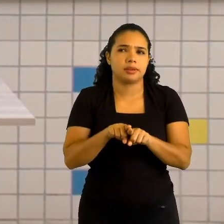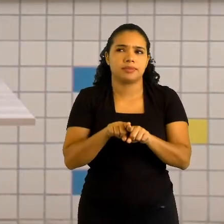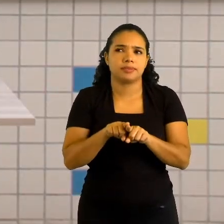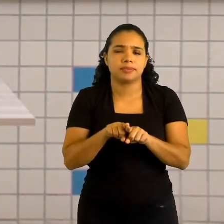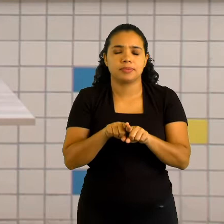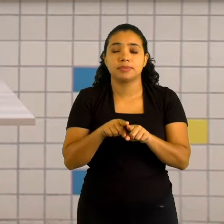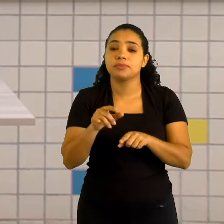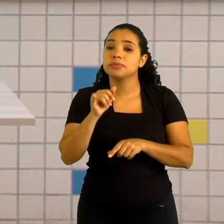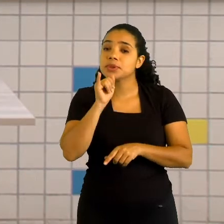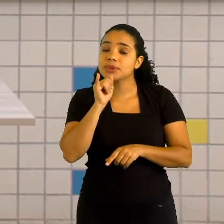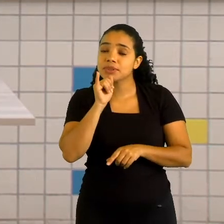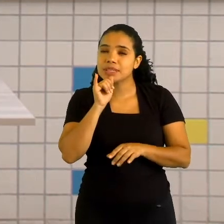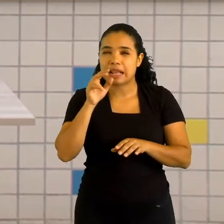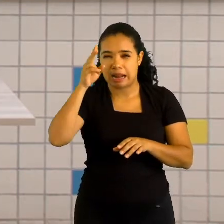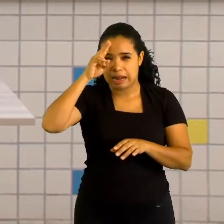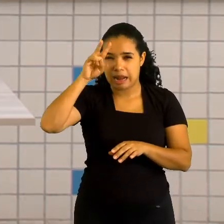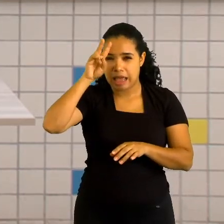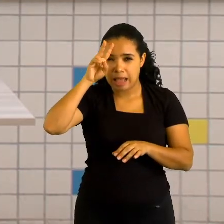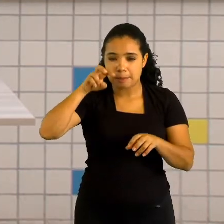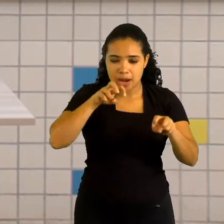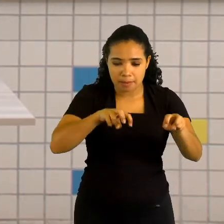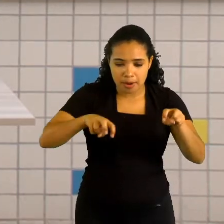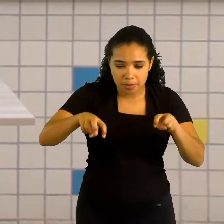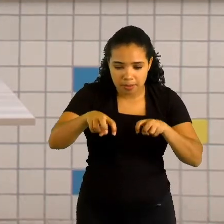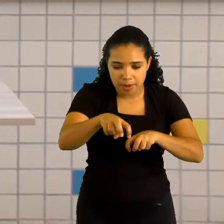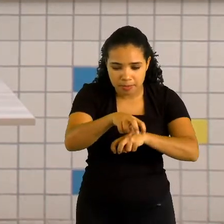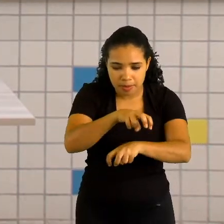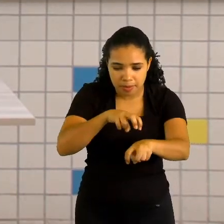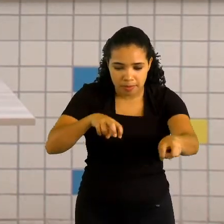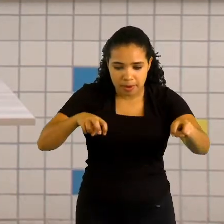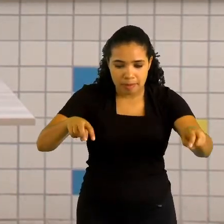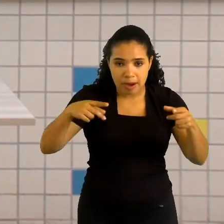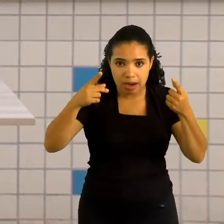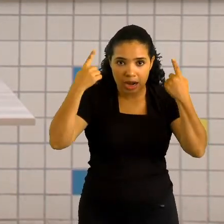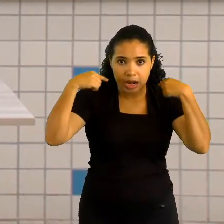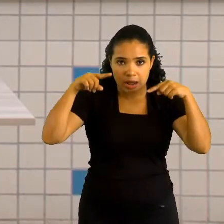por exemplo, lembra do rebanho lá? Imagine que naquele rebanho